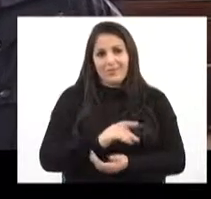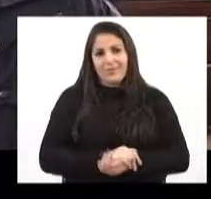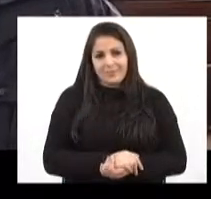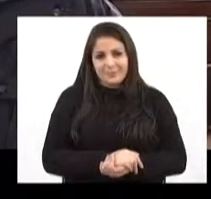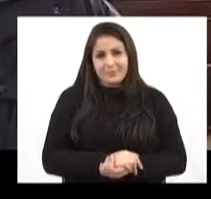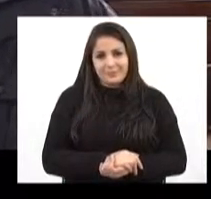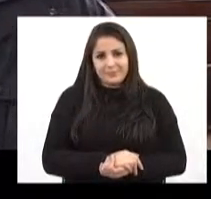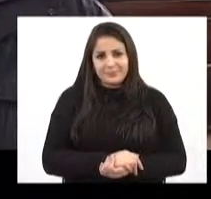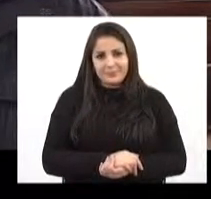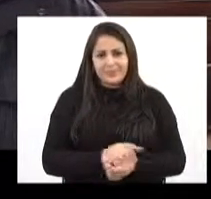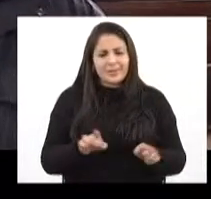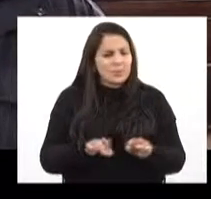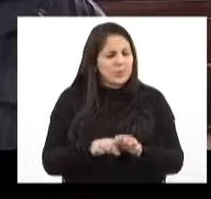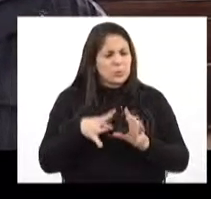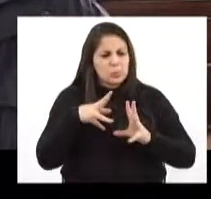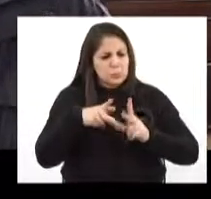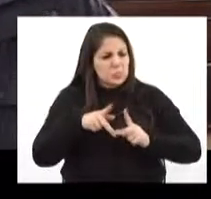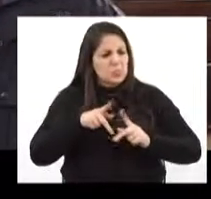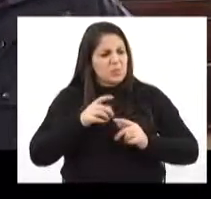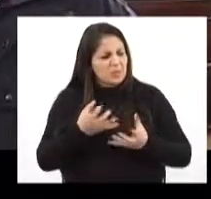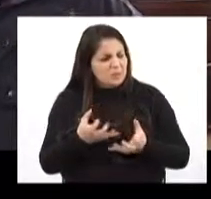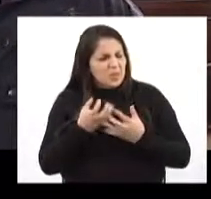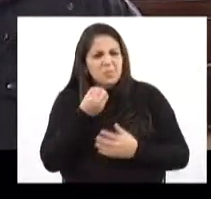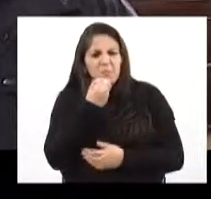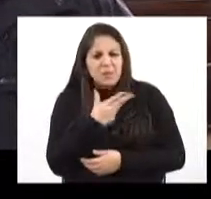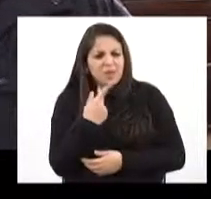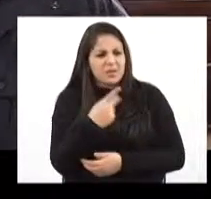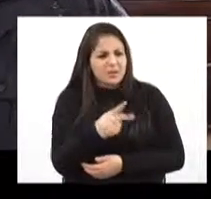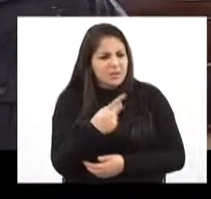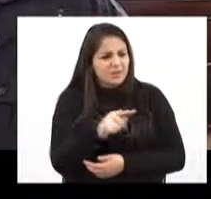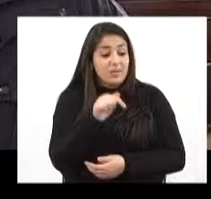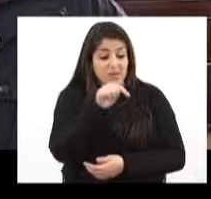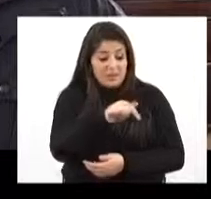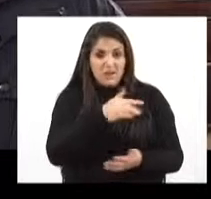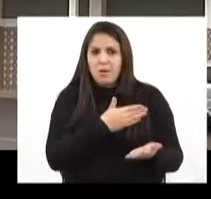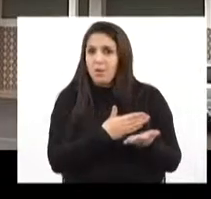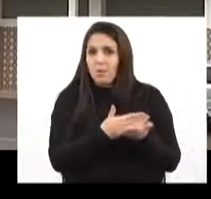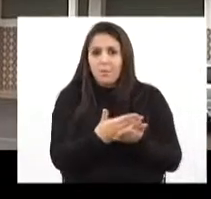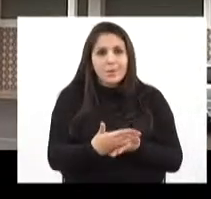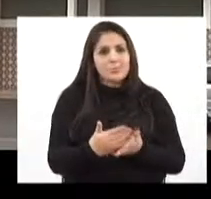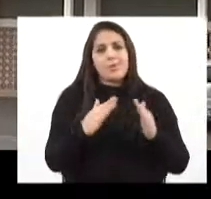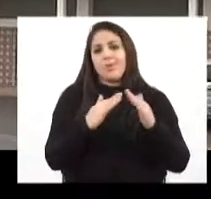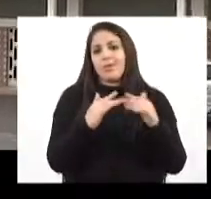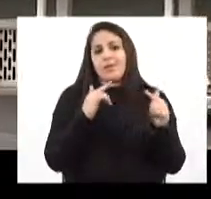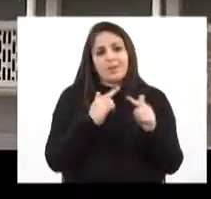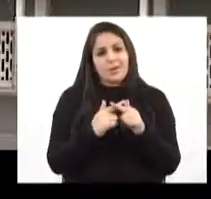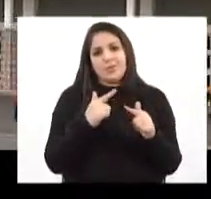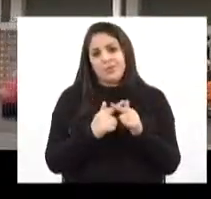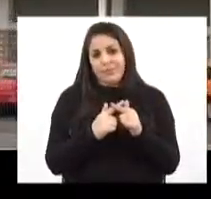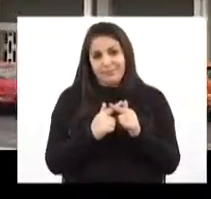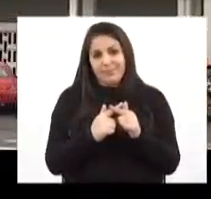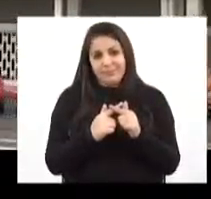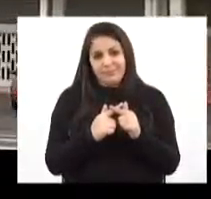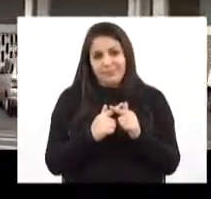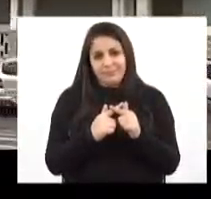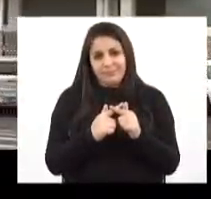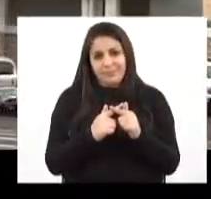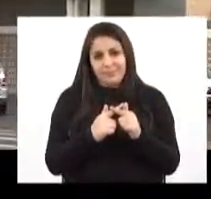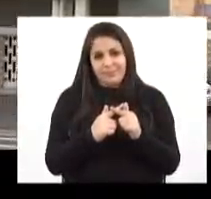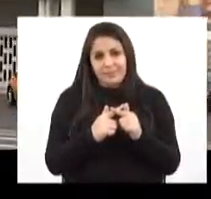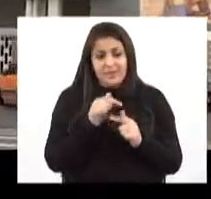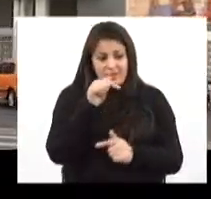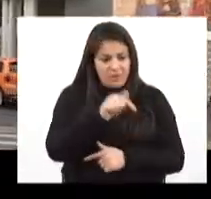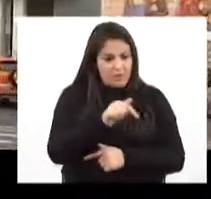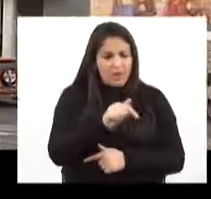pessoal quer muito bem ele. Foi o que começou aqui, né? A igreja, tudo. Essa aqui